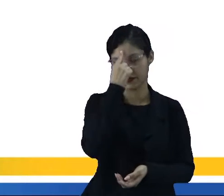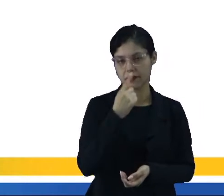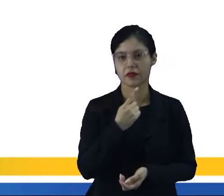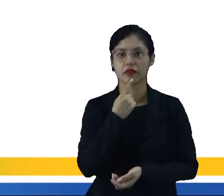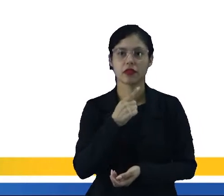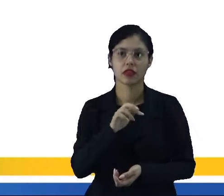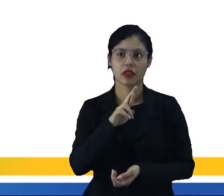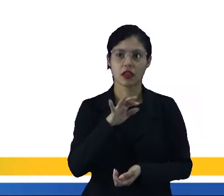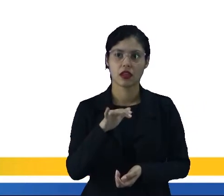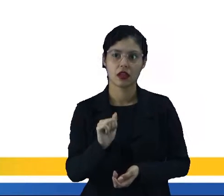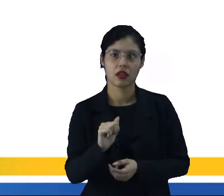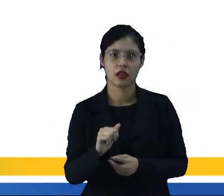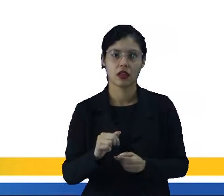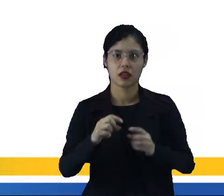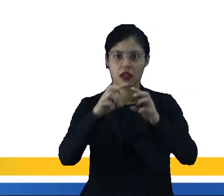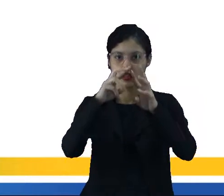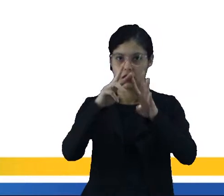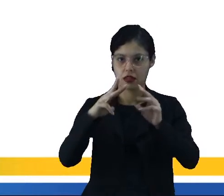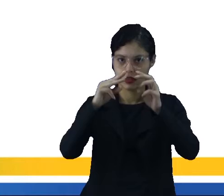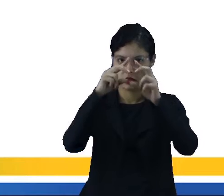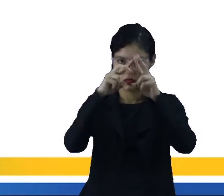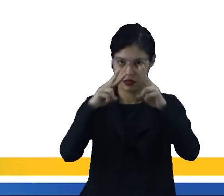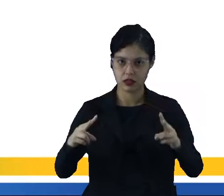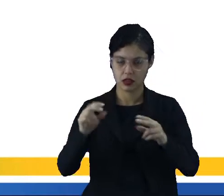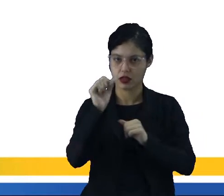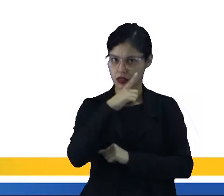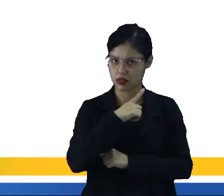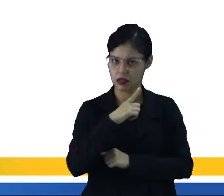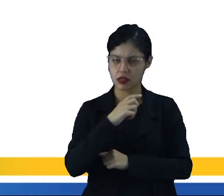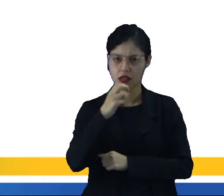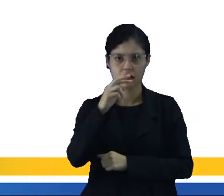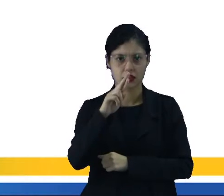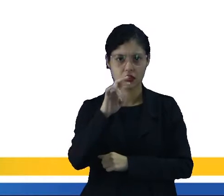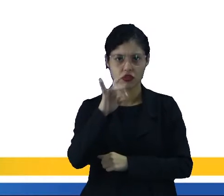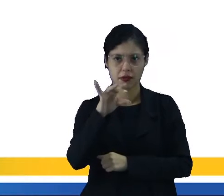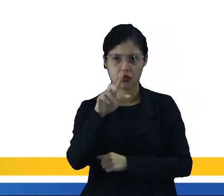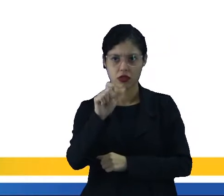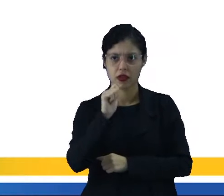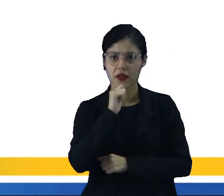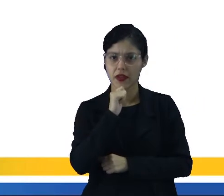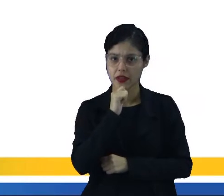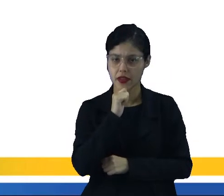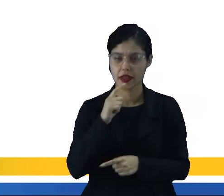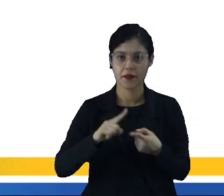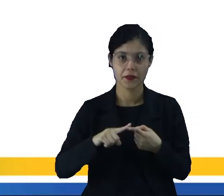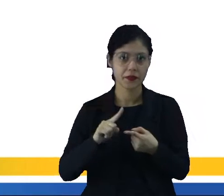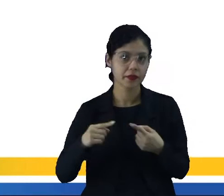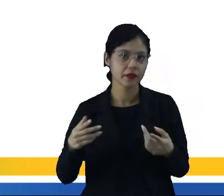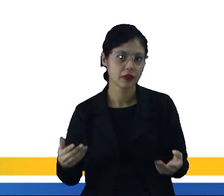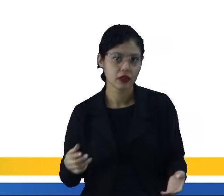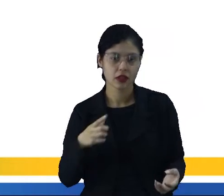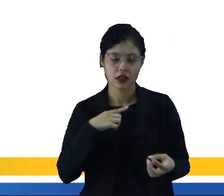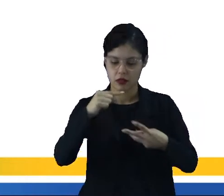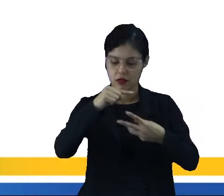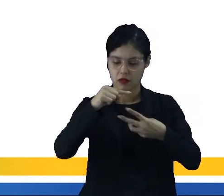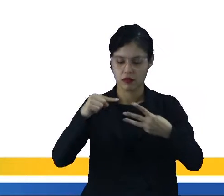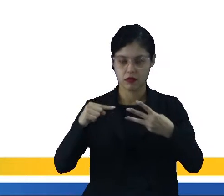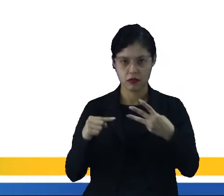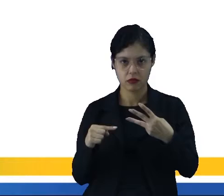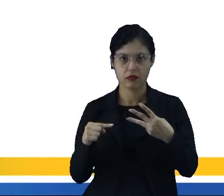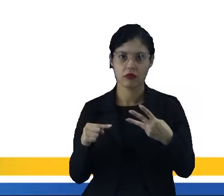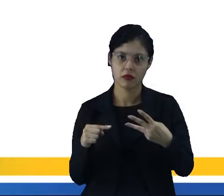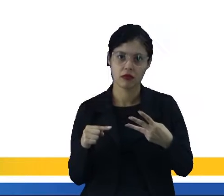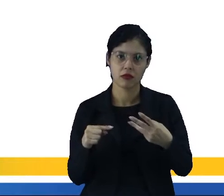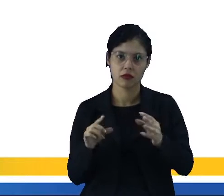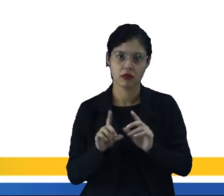geométricas tridimensionais agora por que que o nome é tridimensional porque a gente vai abordar em três dimensões